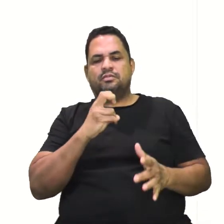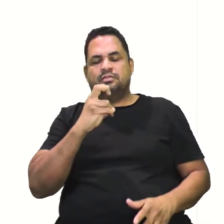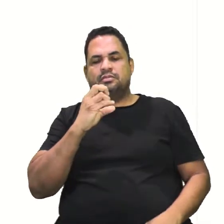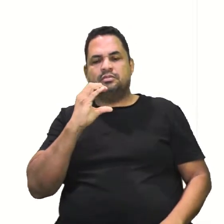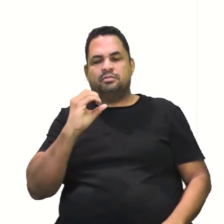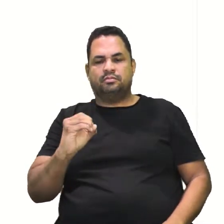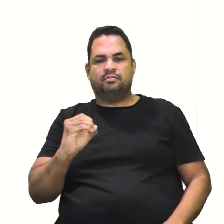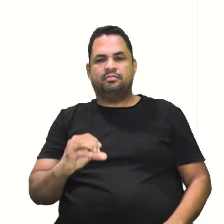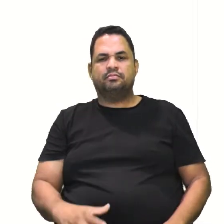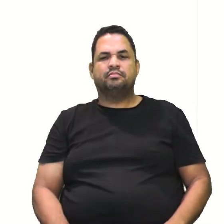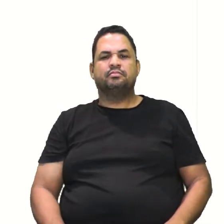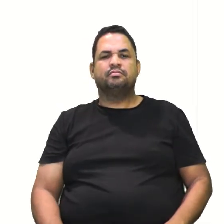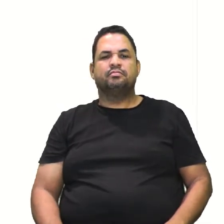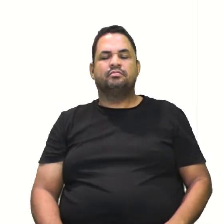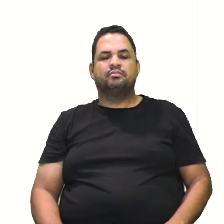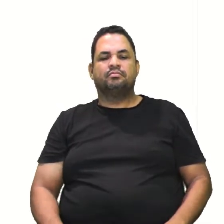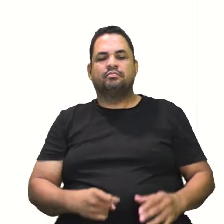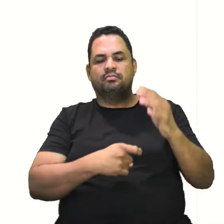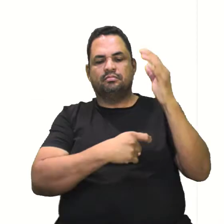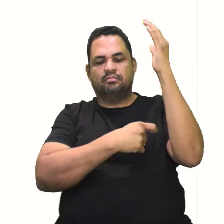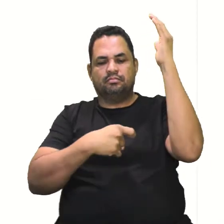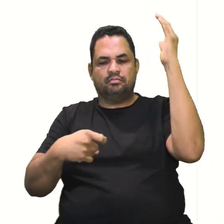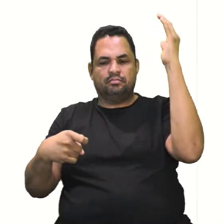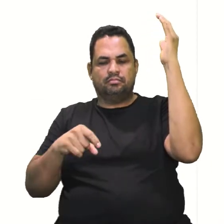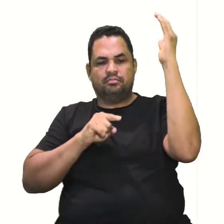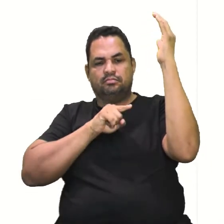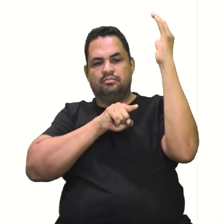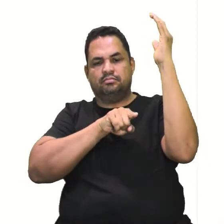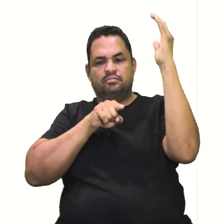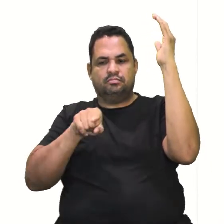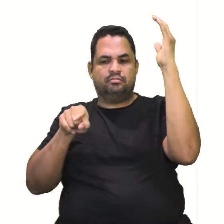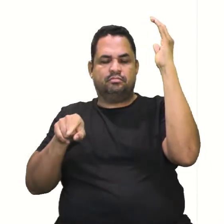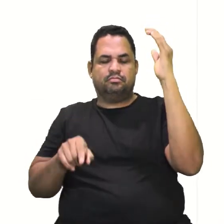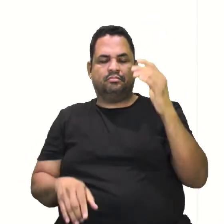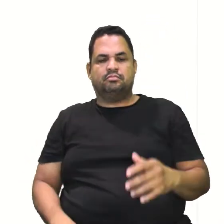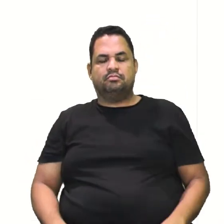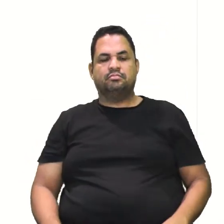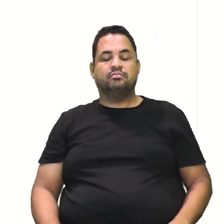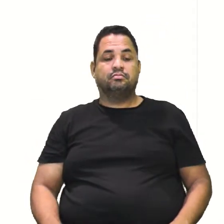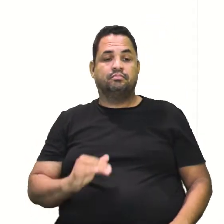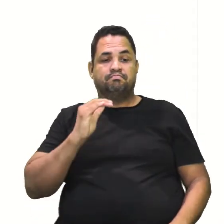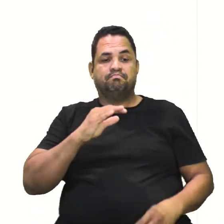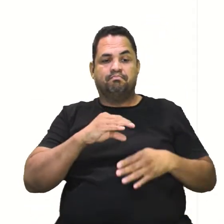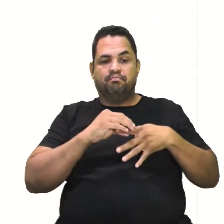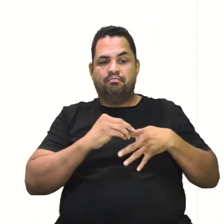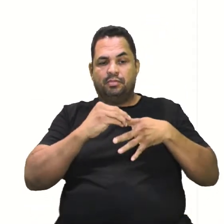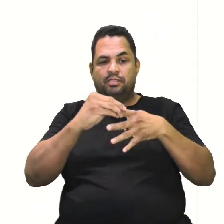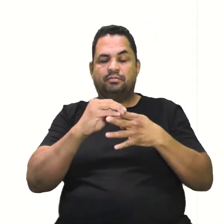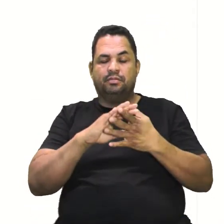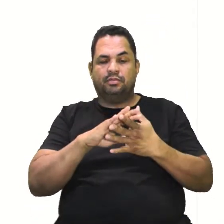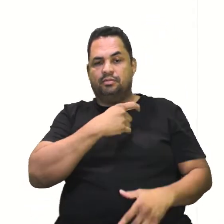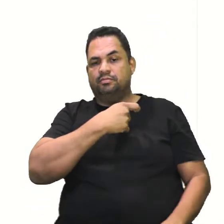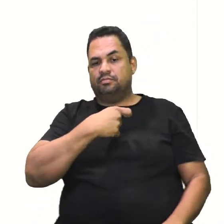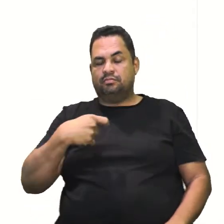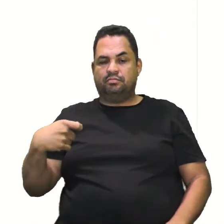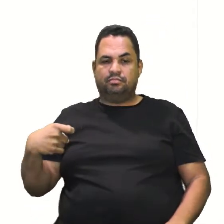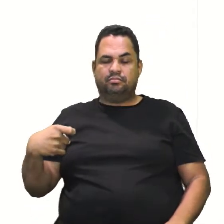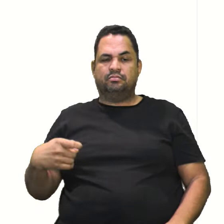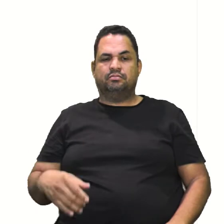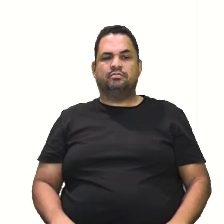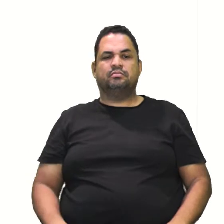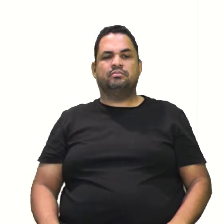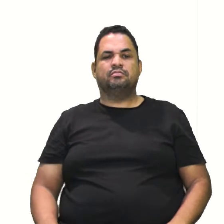0. Então, focos no eixo X, porque quem está predominando aqui é o X, né? Olha lá, eu tenho valores de X e não tenho